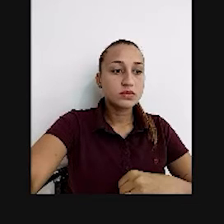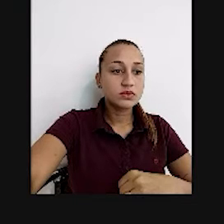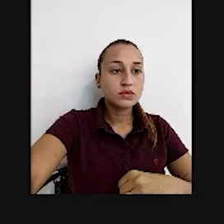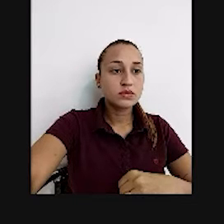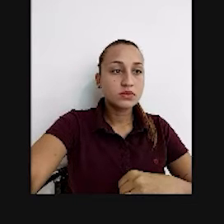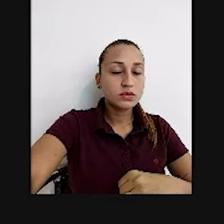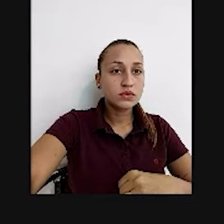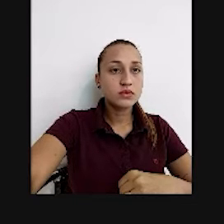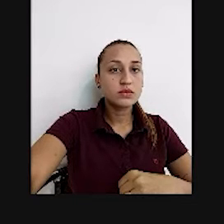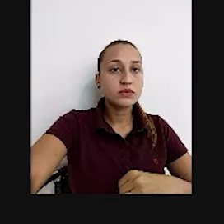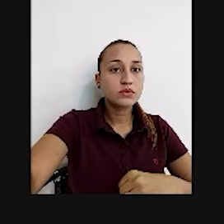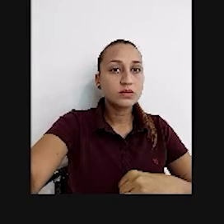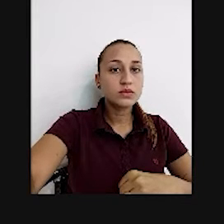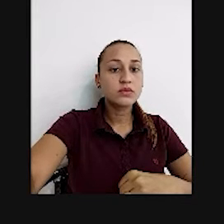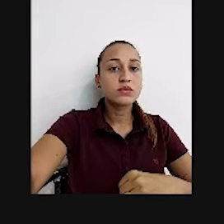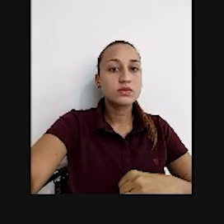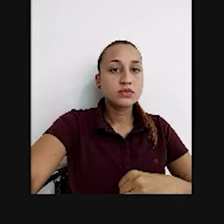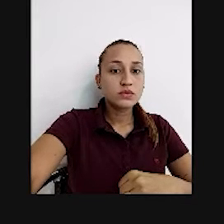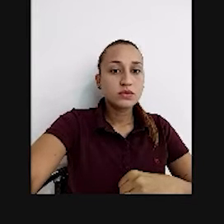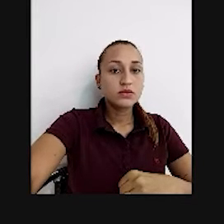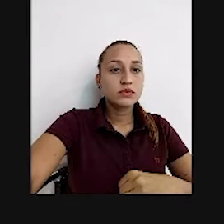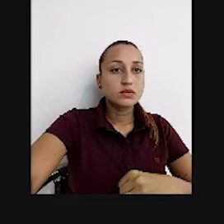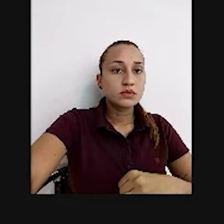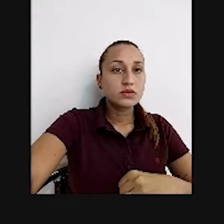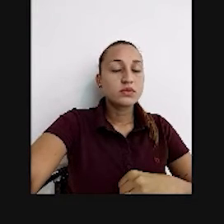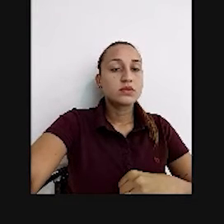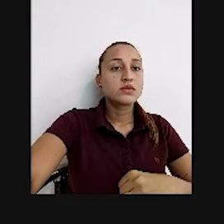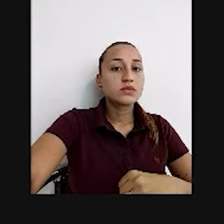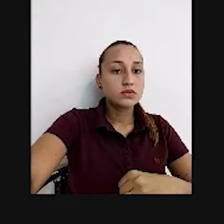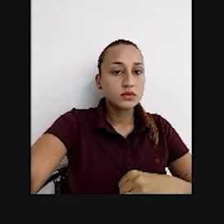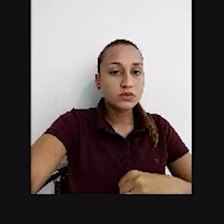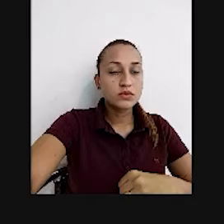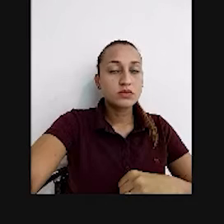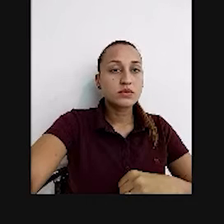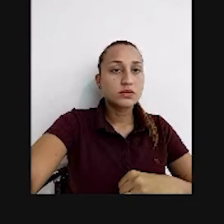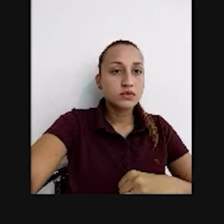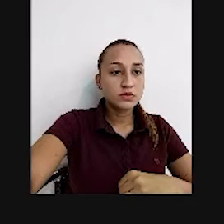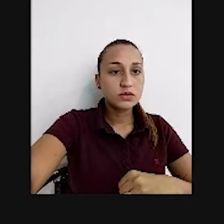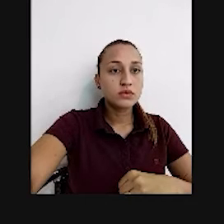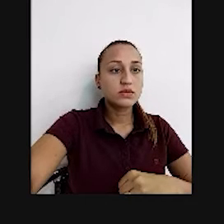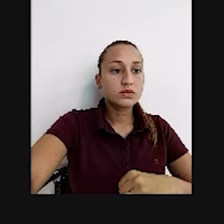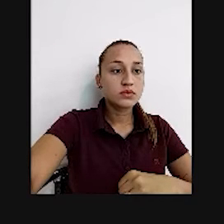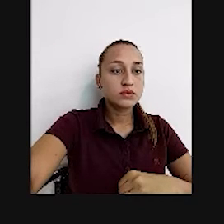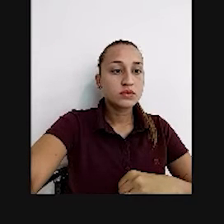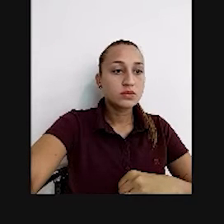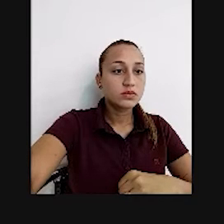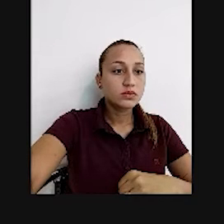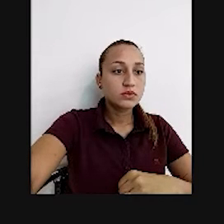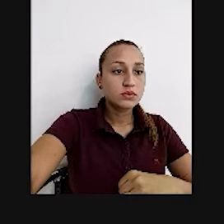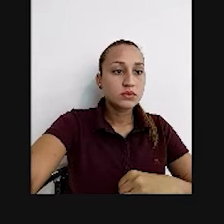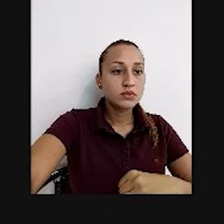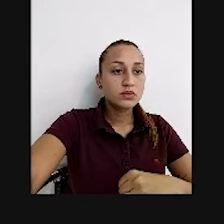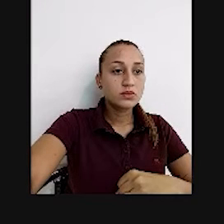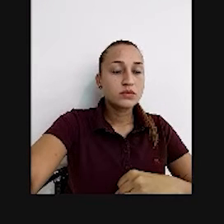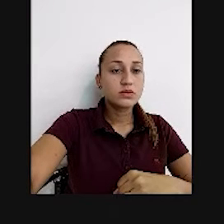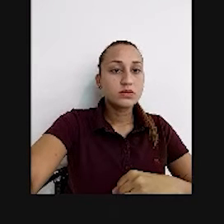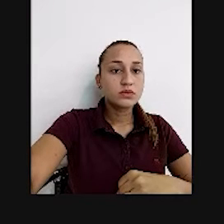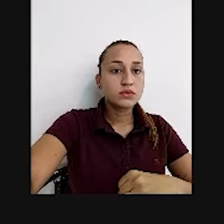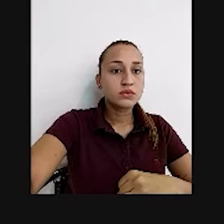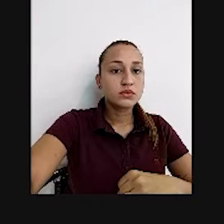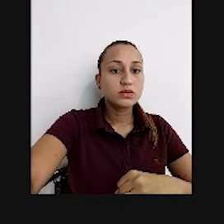seja, ele já está configurado para o perfil daquela análise. Então, por isso que a gente fala